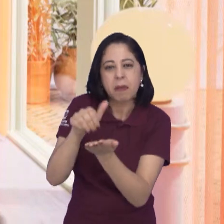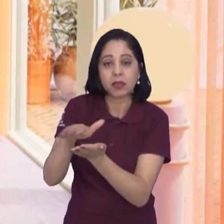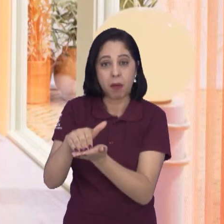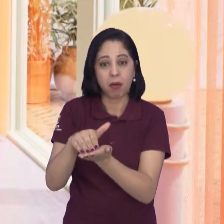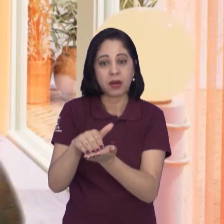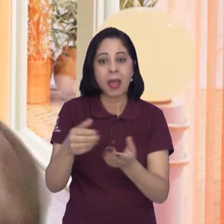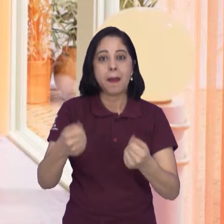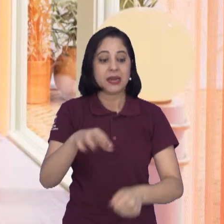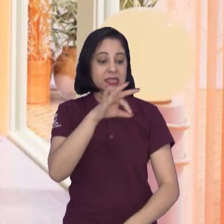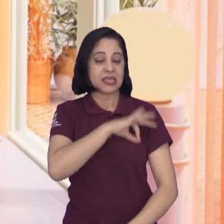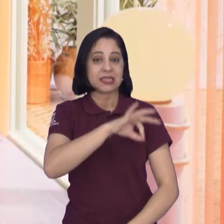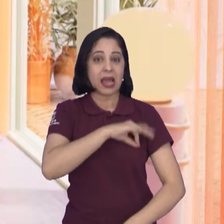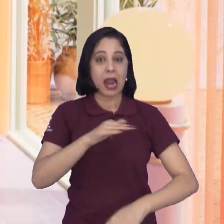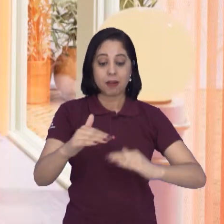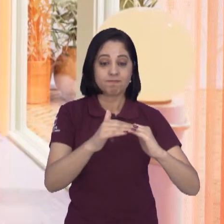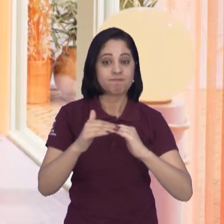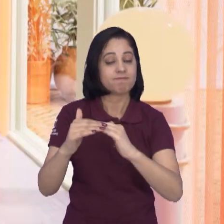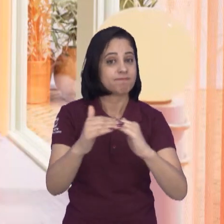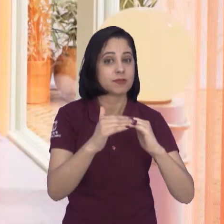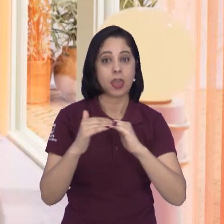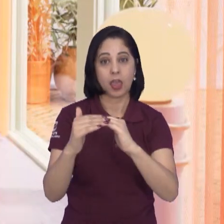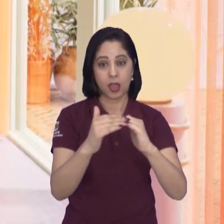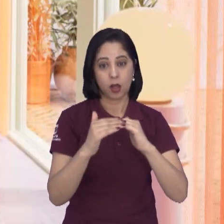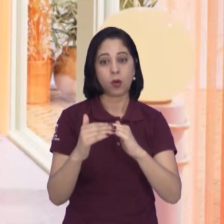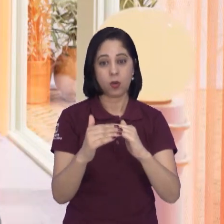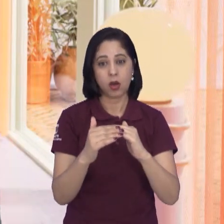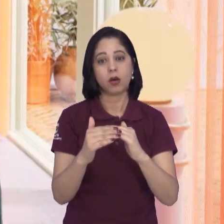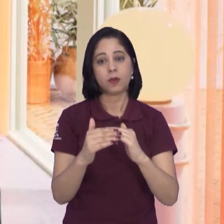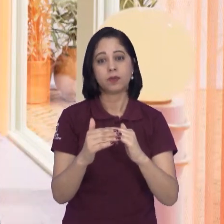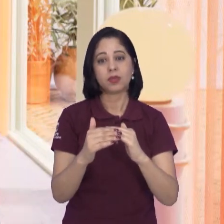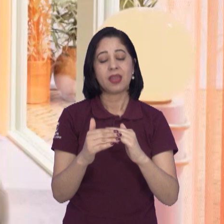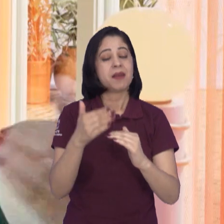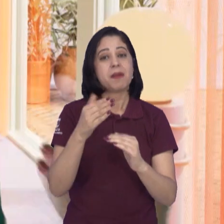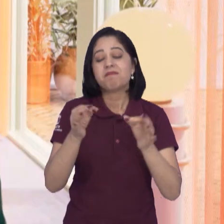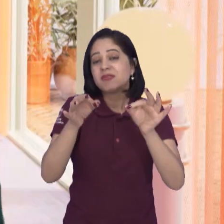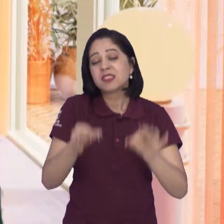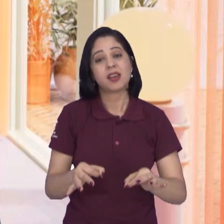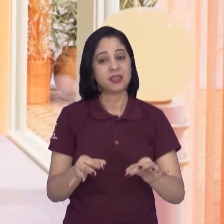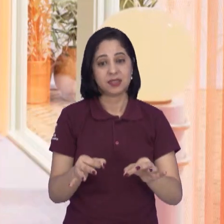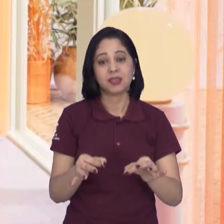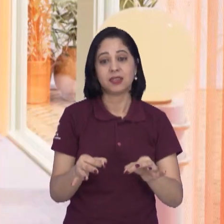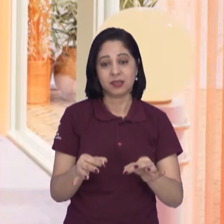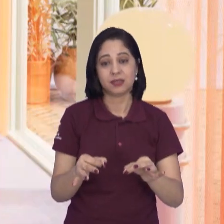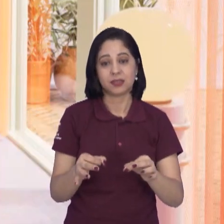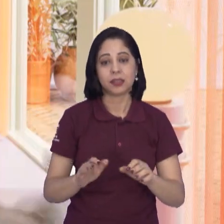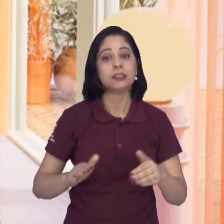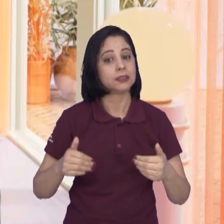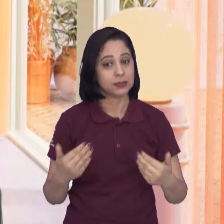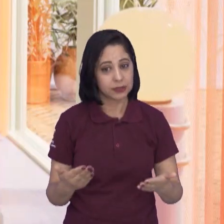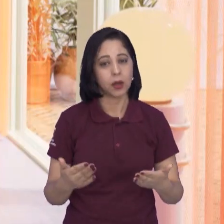salarial, priorizar, né, essa equidade de gênero, com certeza é muito mais bem vista pelos profissionais, pelo mercado.